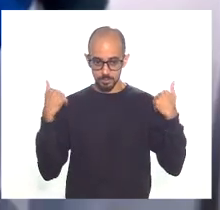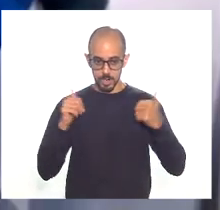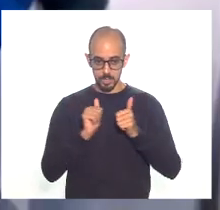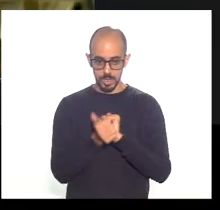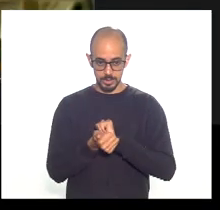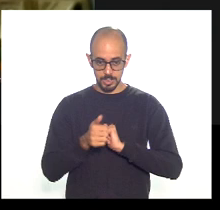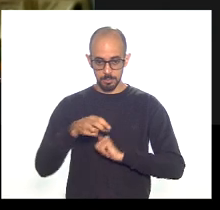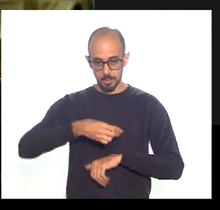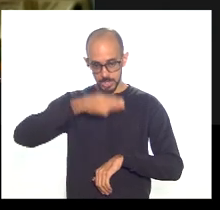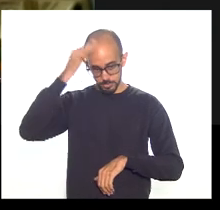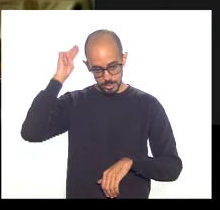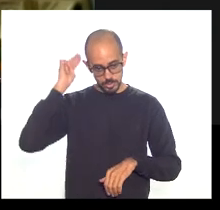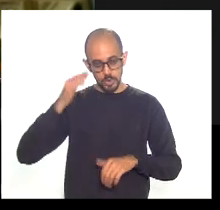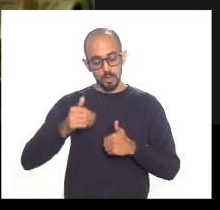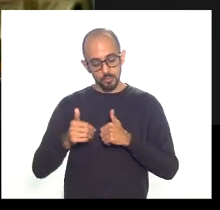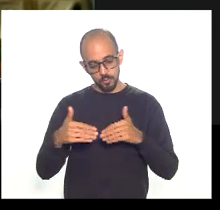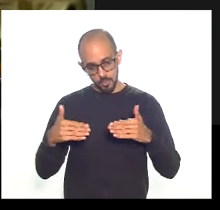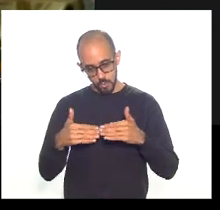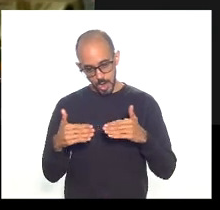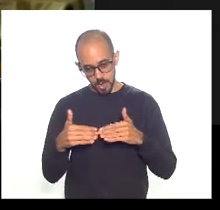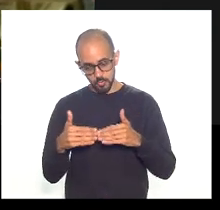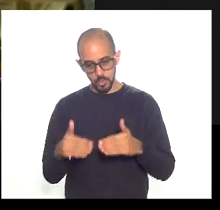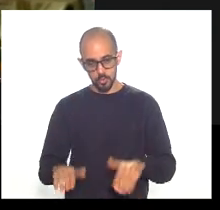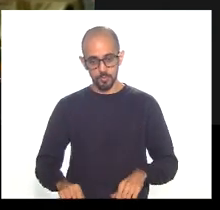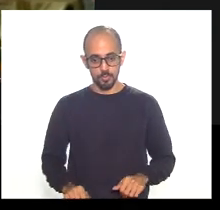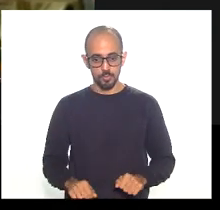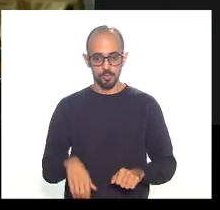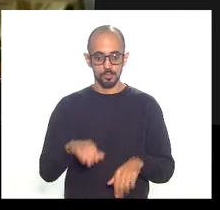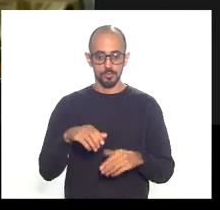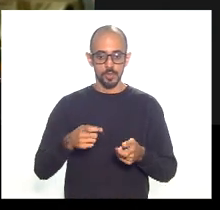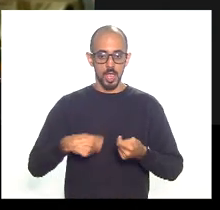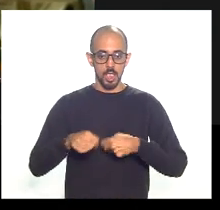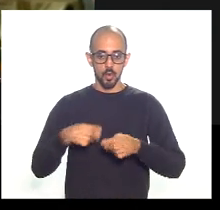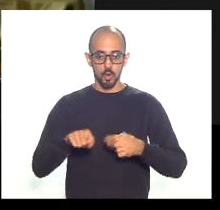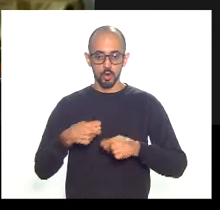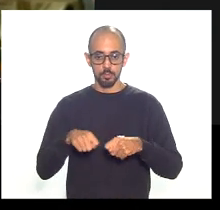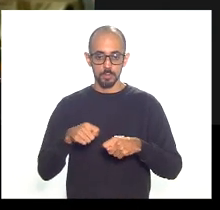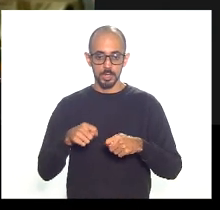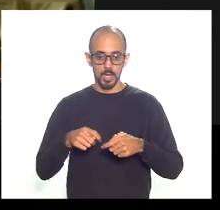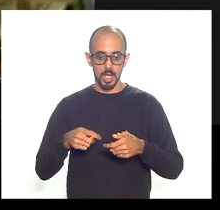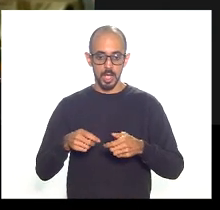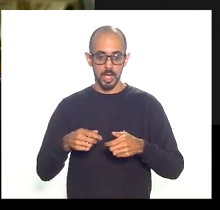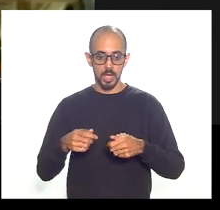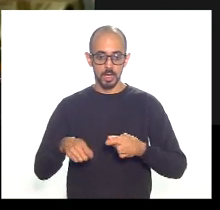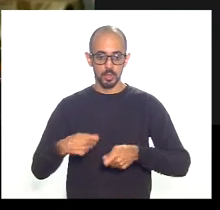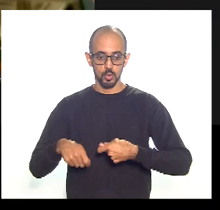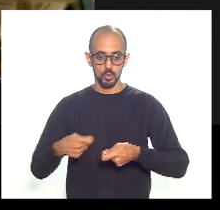Pacheco. Favorável, presidente. Economia, Indústria e Comércio, deputado Valdeir Carneiro.